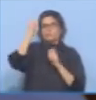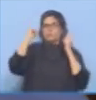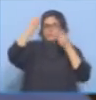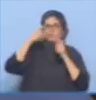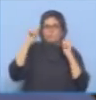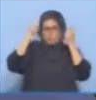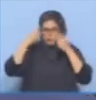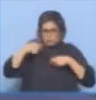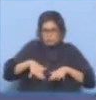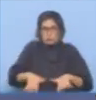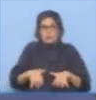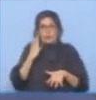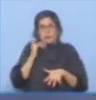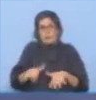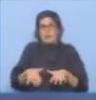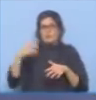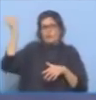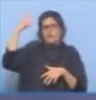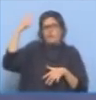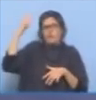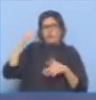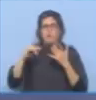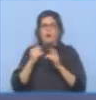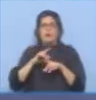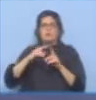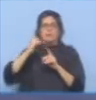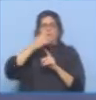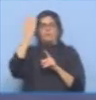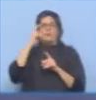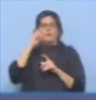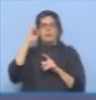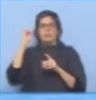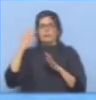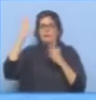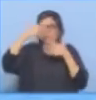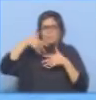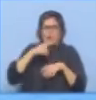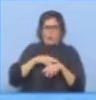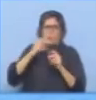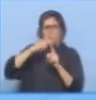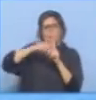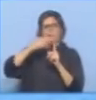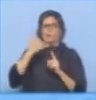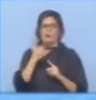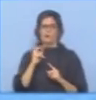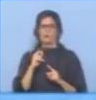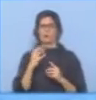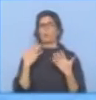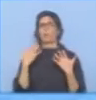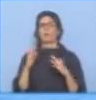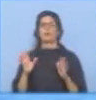lá estejam com 30 graus de dia e 28 à noite, portanto, acho que vai correr bem. E, portanto, eles dão assim uma série de recomendações, mas nada